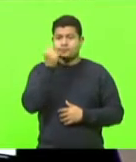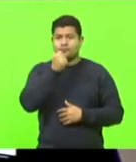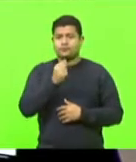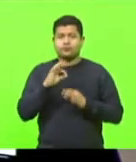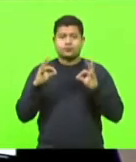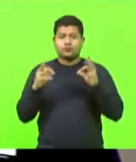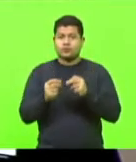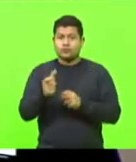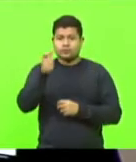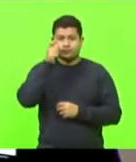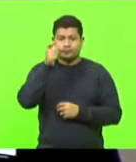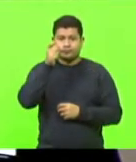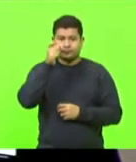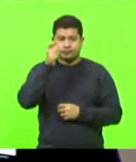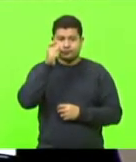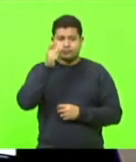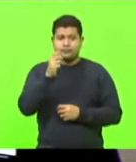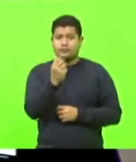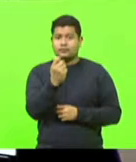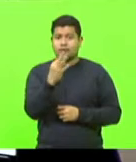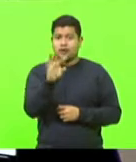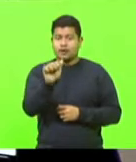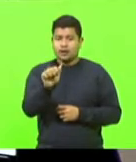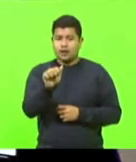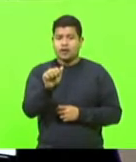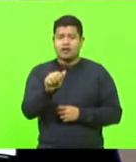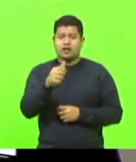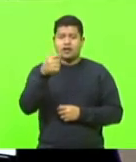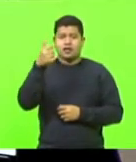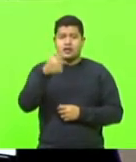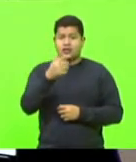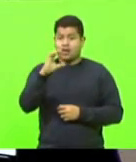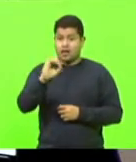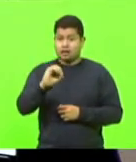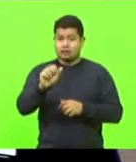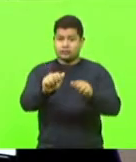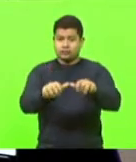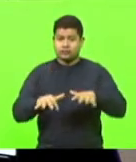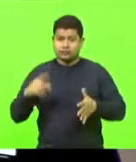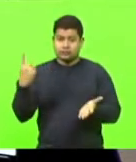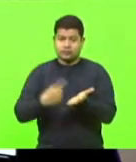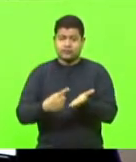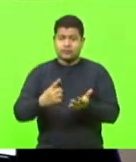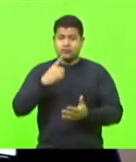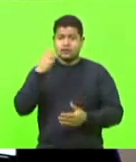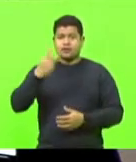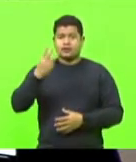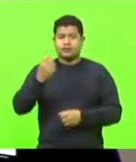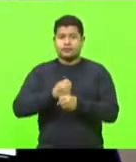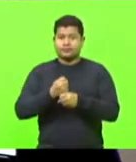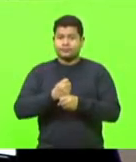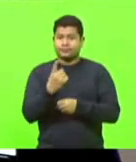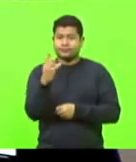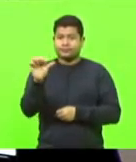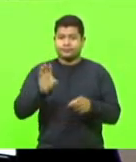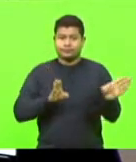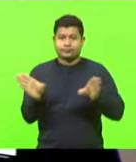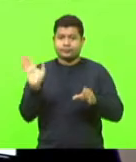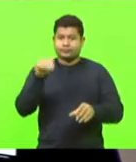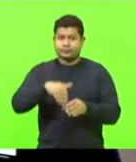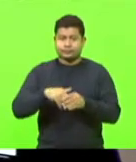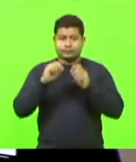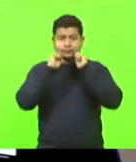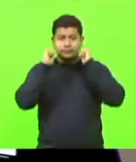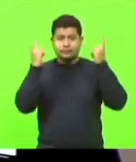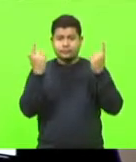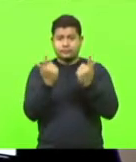acompanham. Ata da 70ª sessão ordinária da 3ª sessão legislativa da 19ª legislatura da